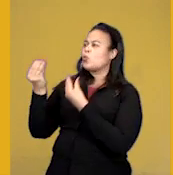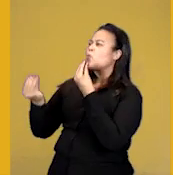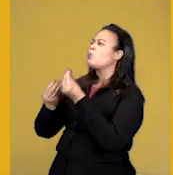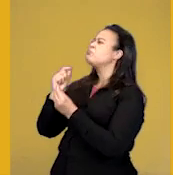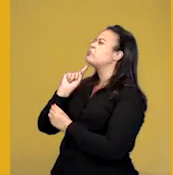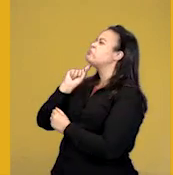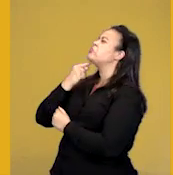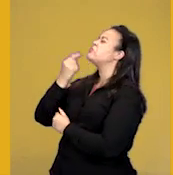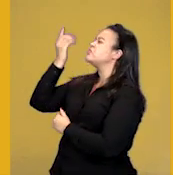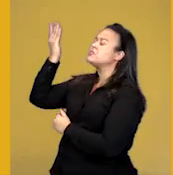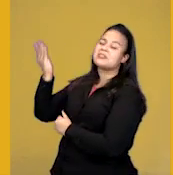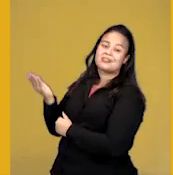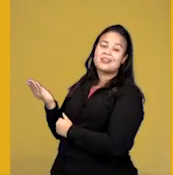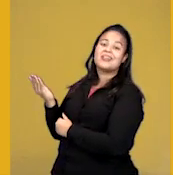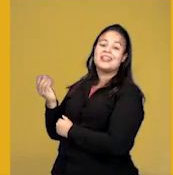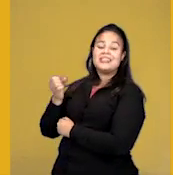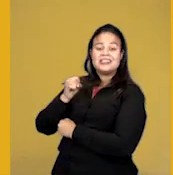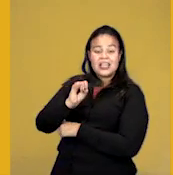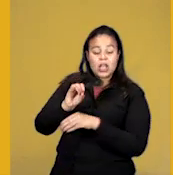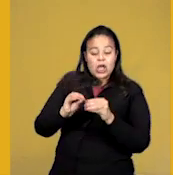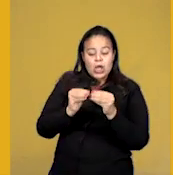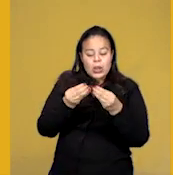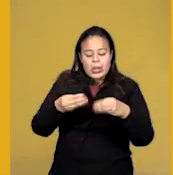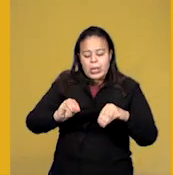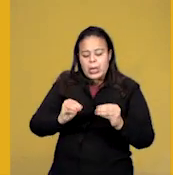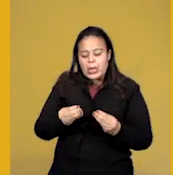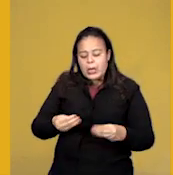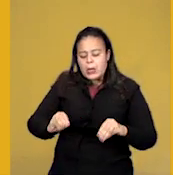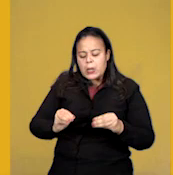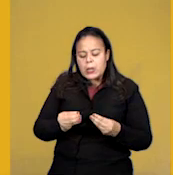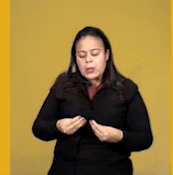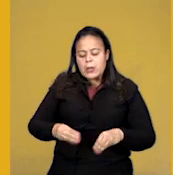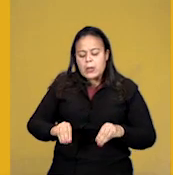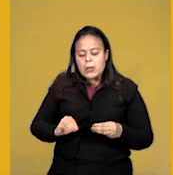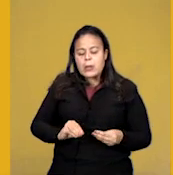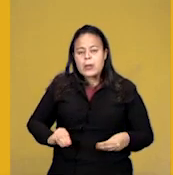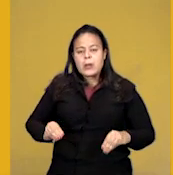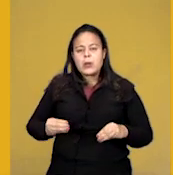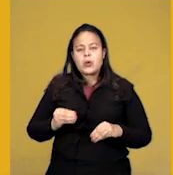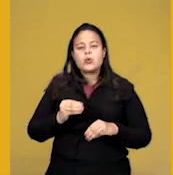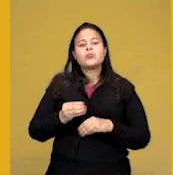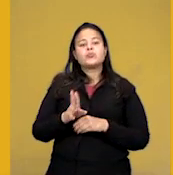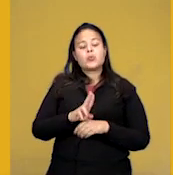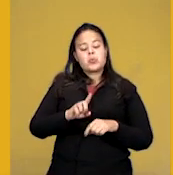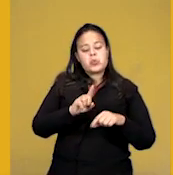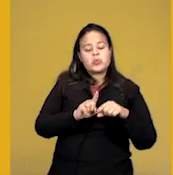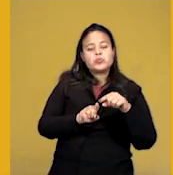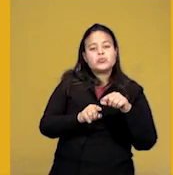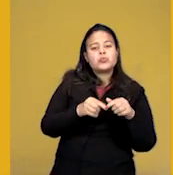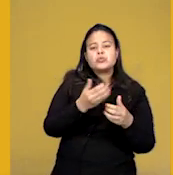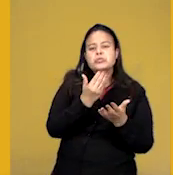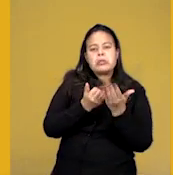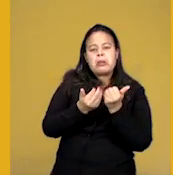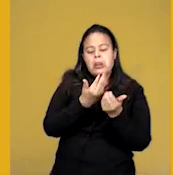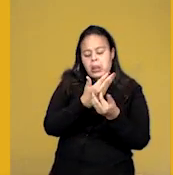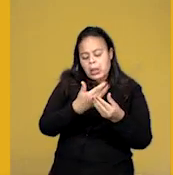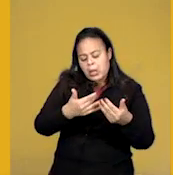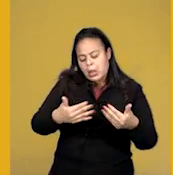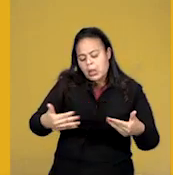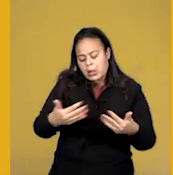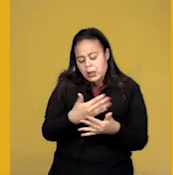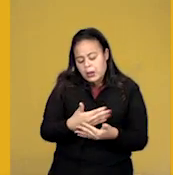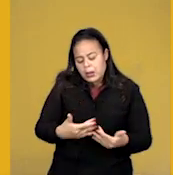água quando caem nutrientes provenientes dos fertilizantes. Os fertilizantes causam o processo